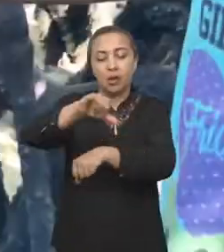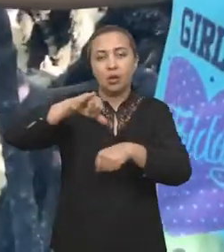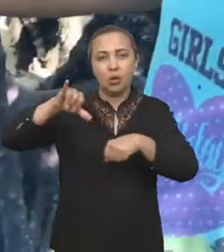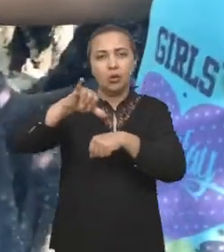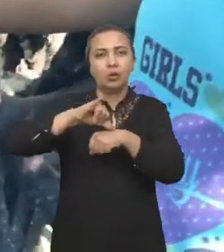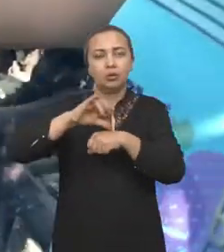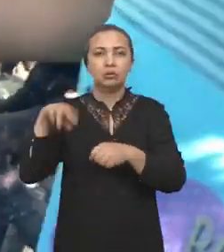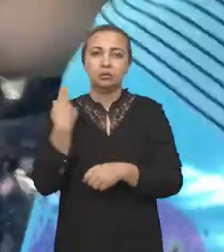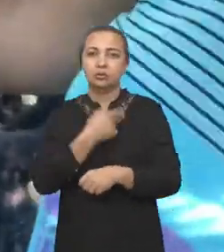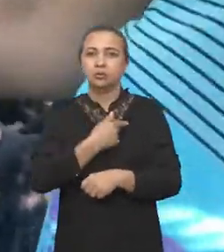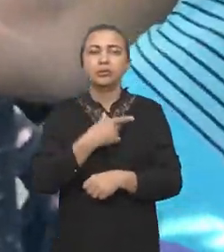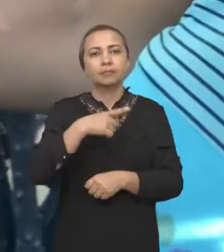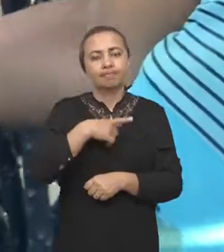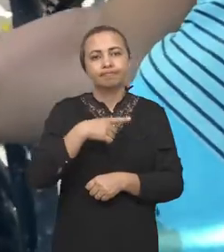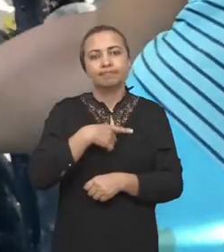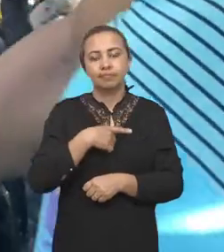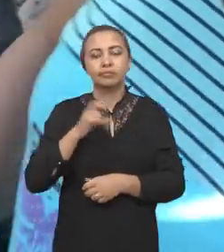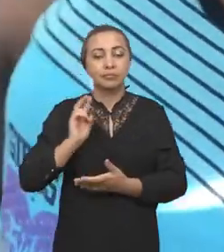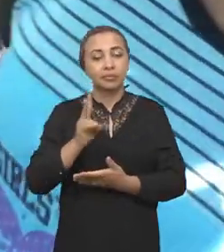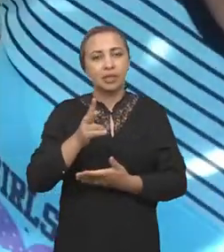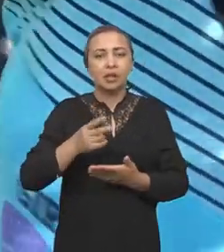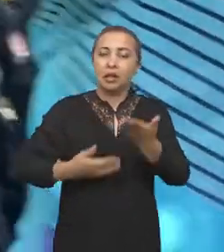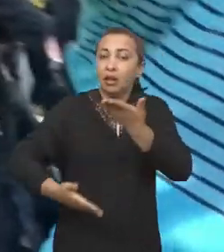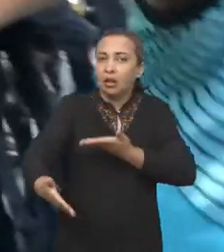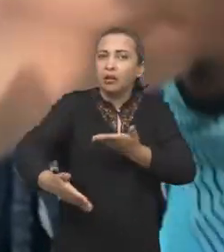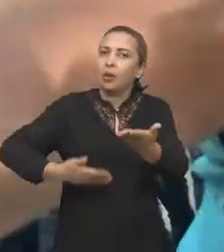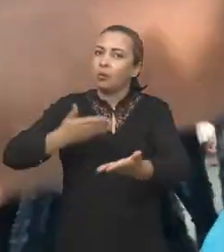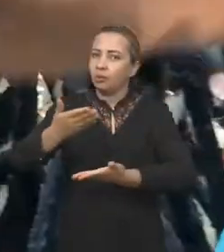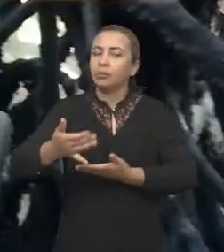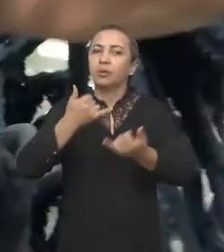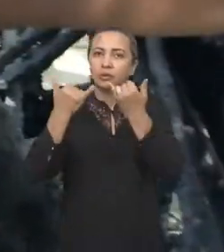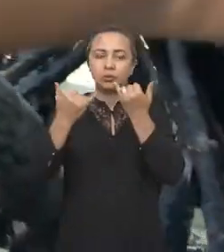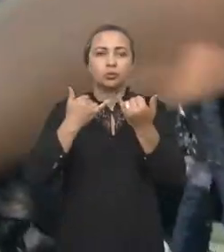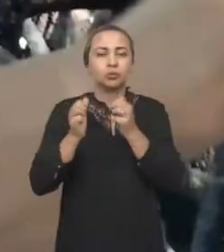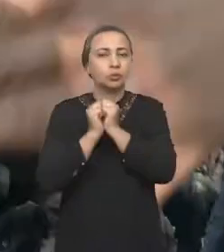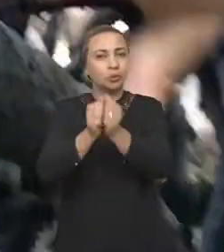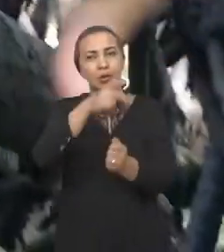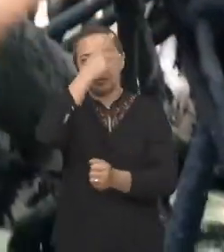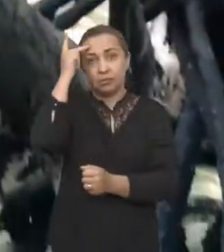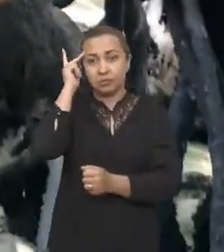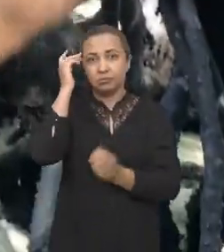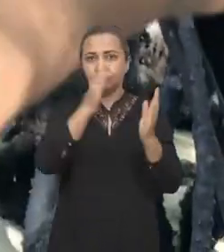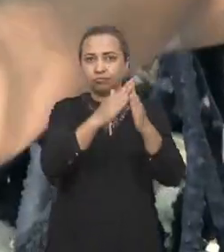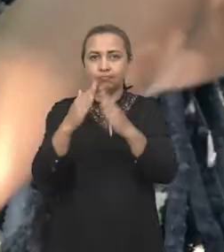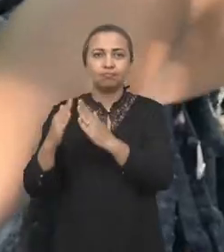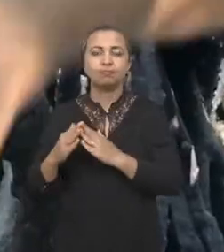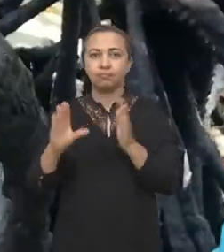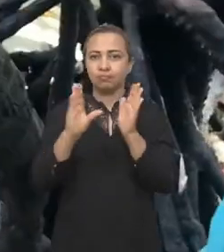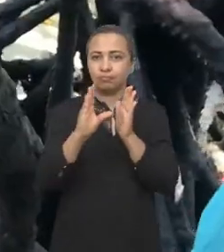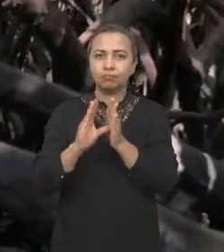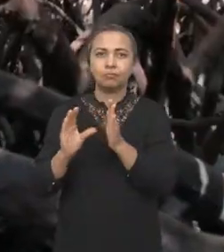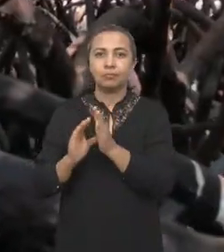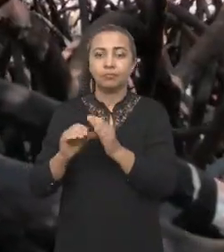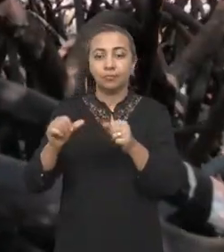do derramamento de óleo, nós estivemos sempre trocando informações com moradores da comunidade,